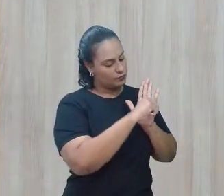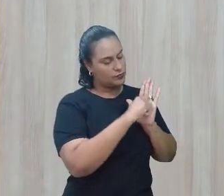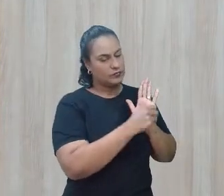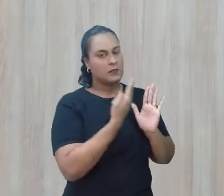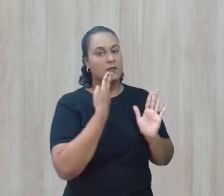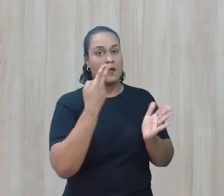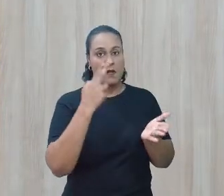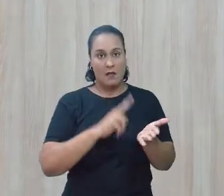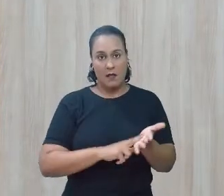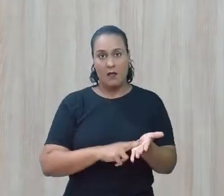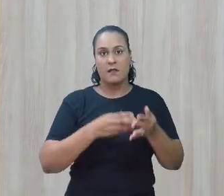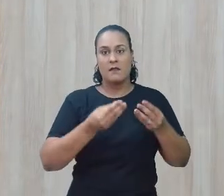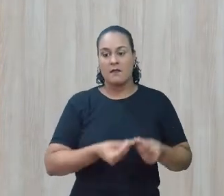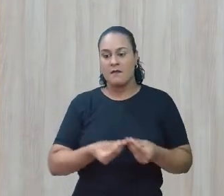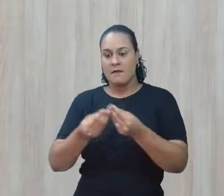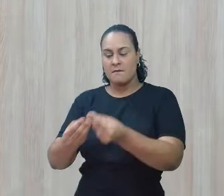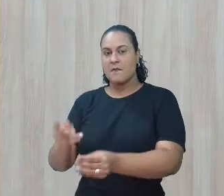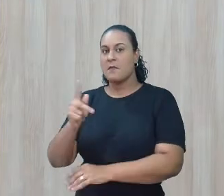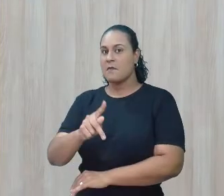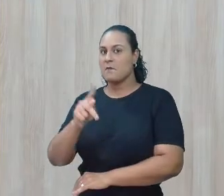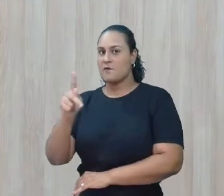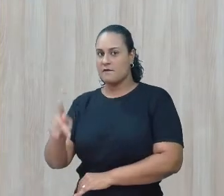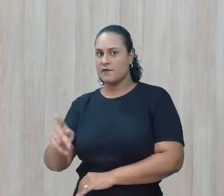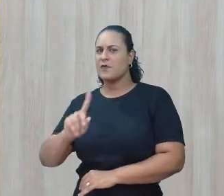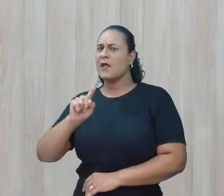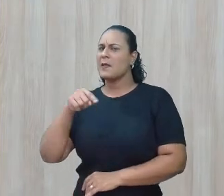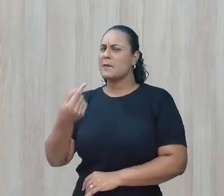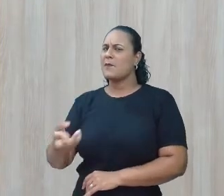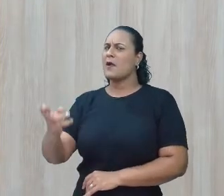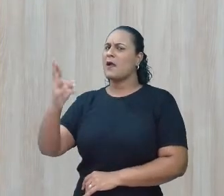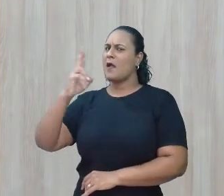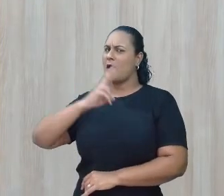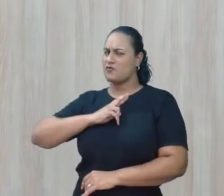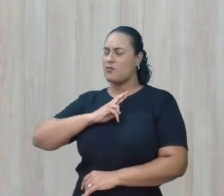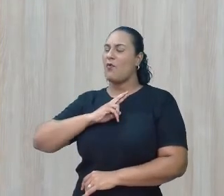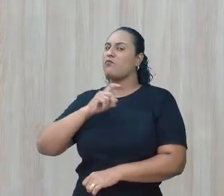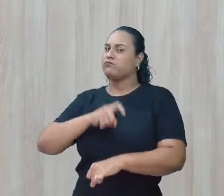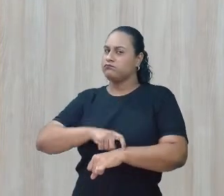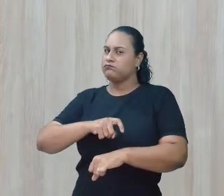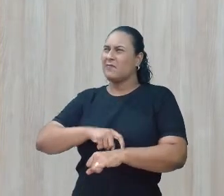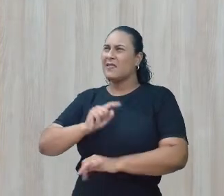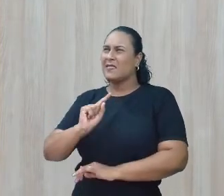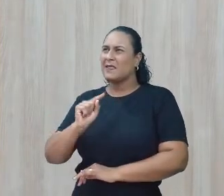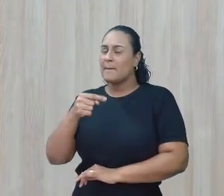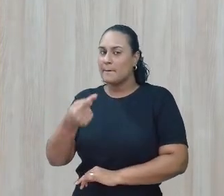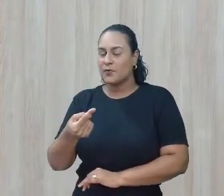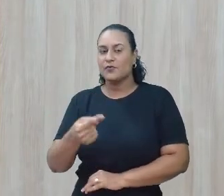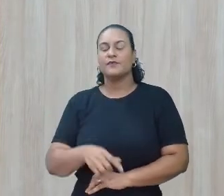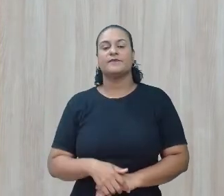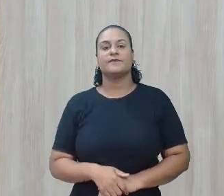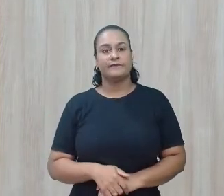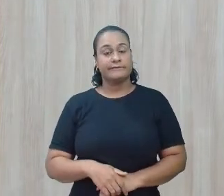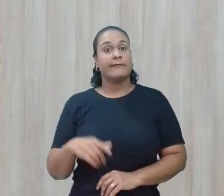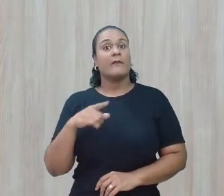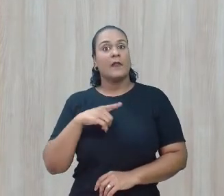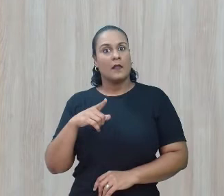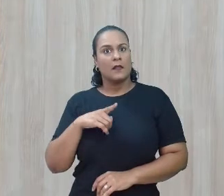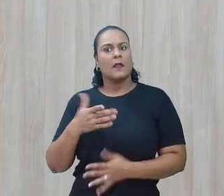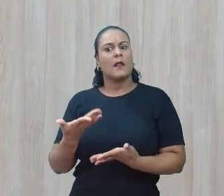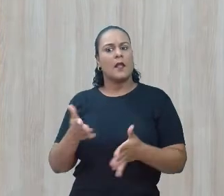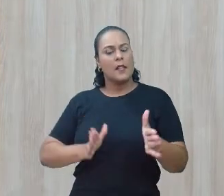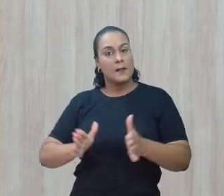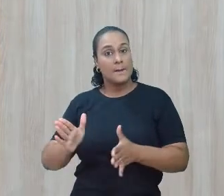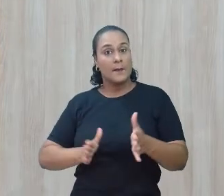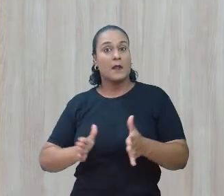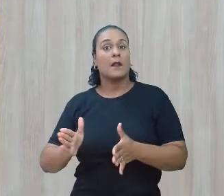mando para a professora Adriana e ela me responde depois de um tempo. E a gente tem esse lapso temporal, né? A gente tem